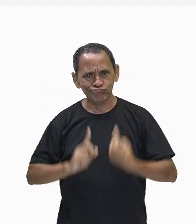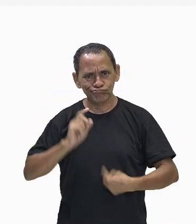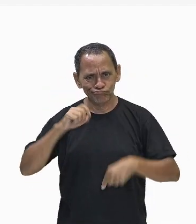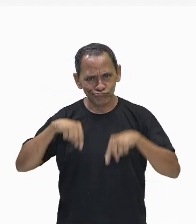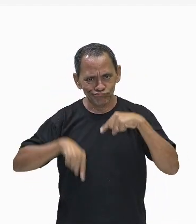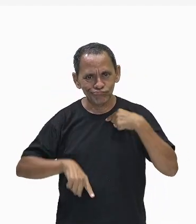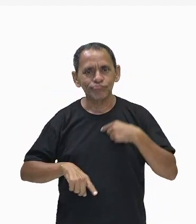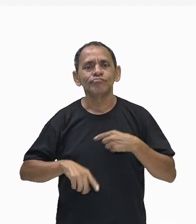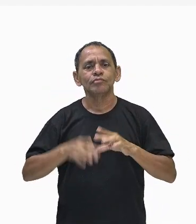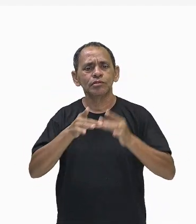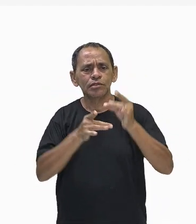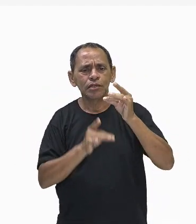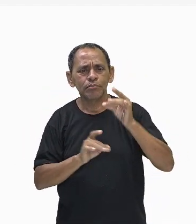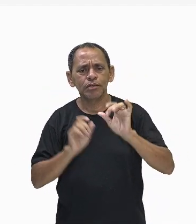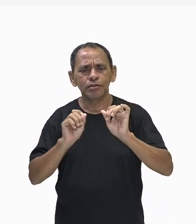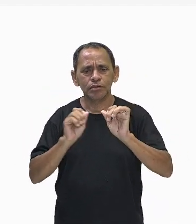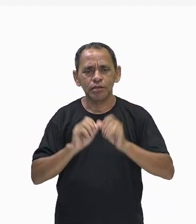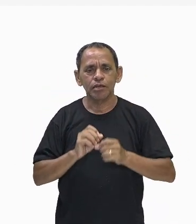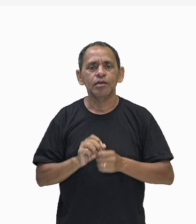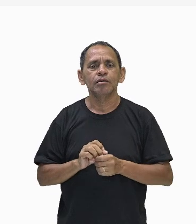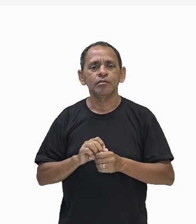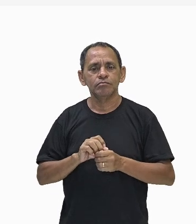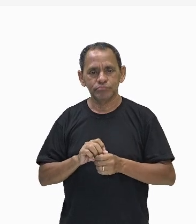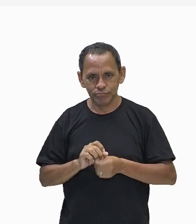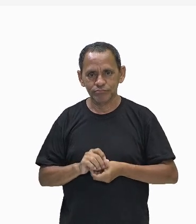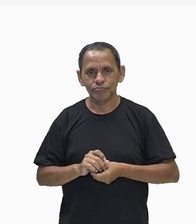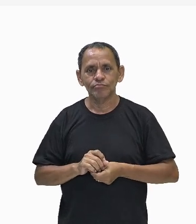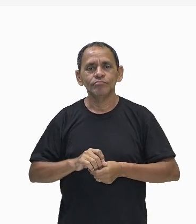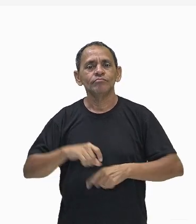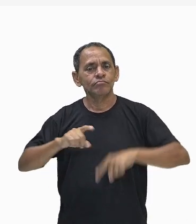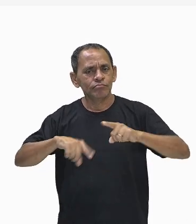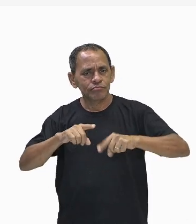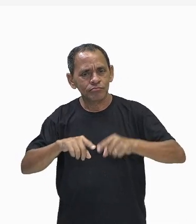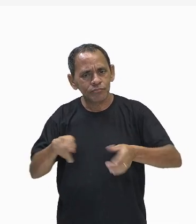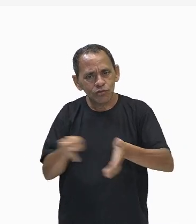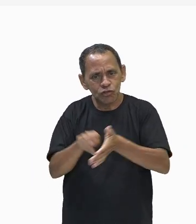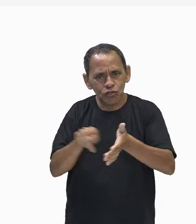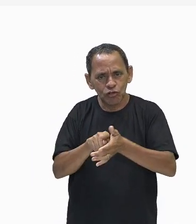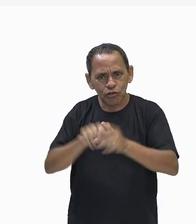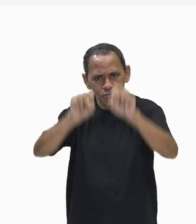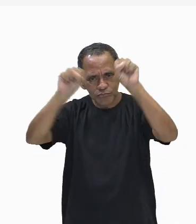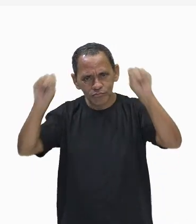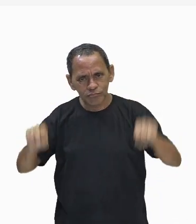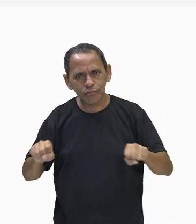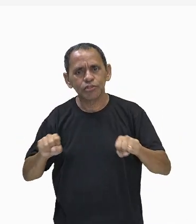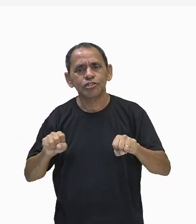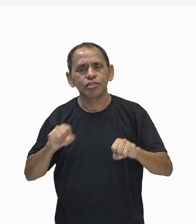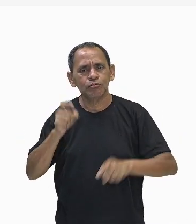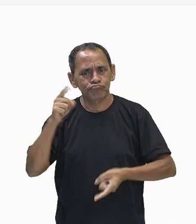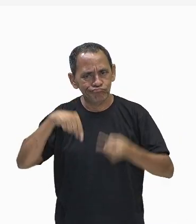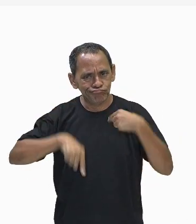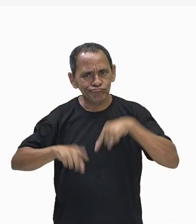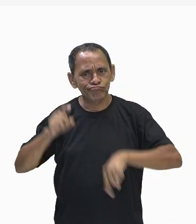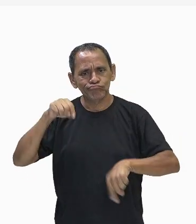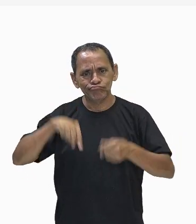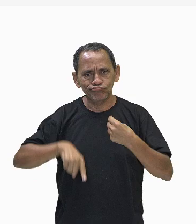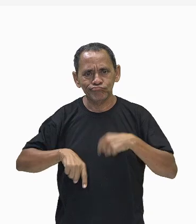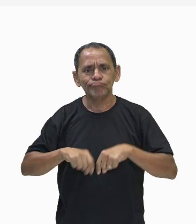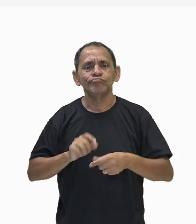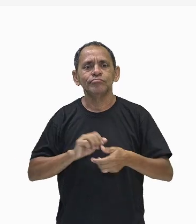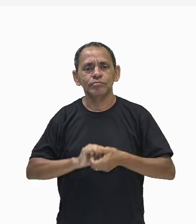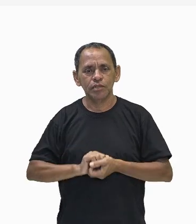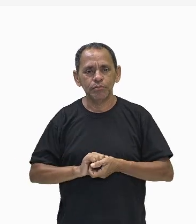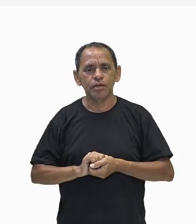no detalhamento nós vamos ver os componentes do sistema circulatório, fisiologia da circulação